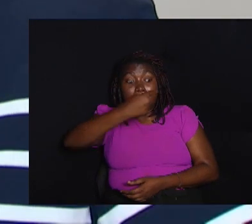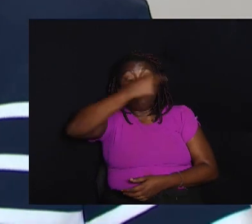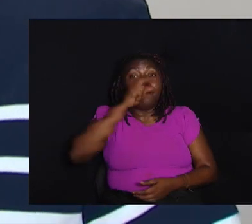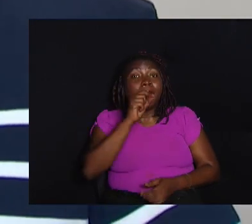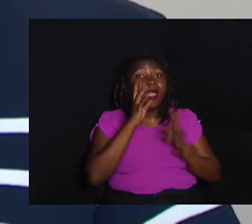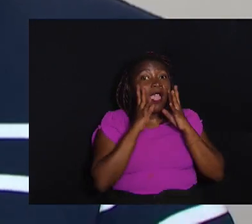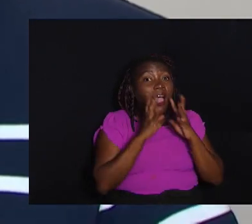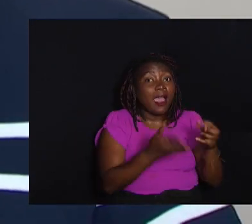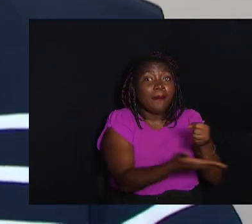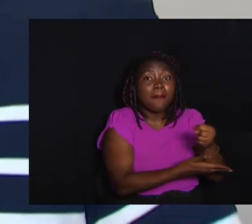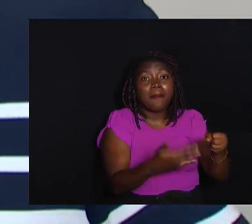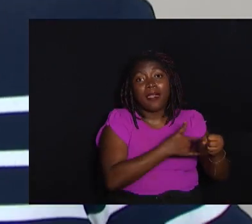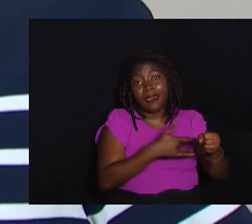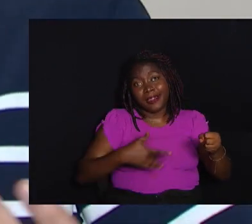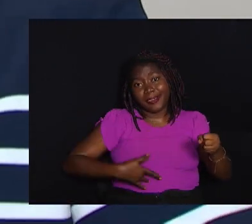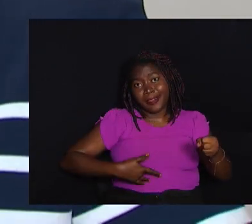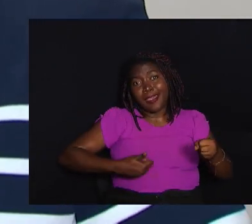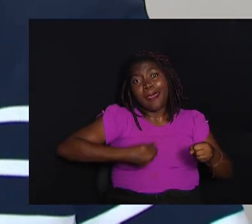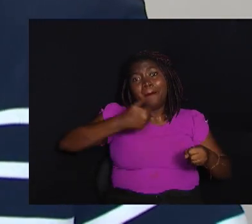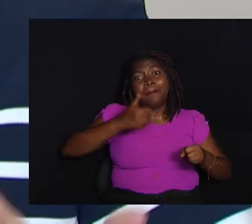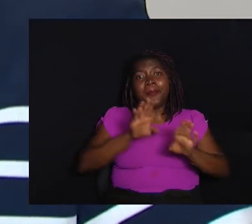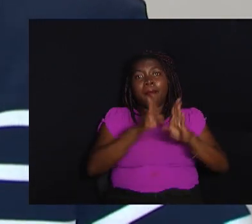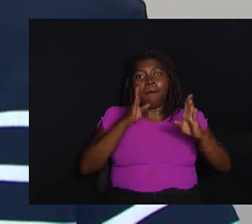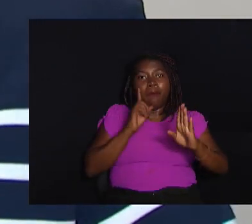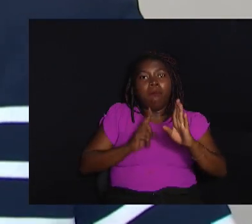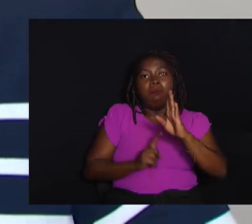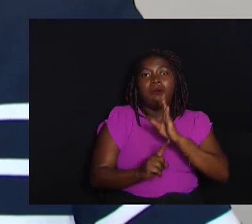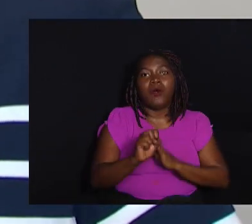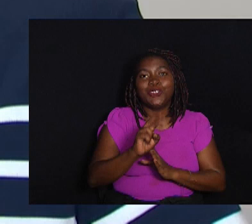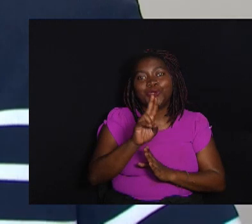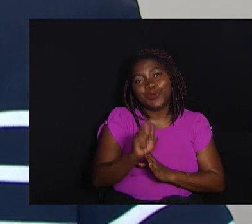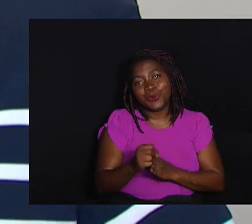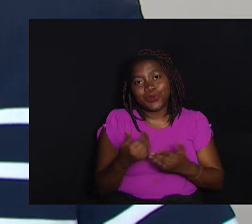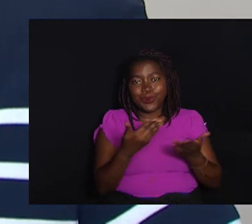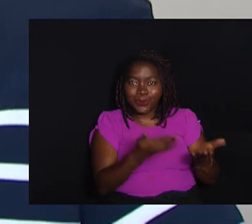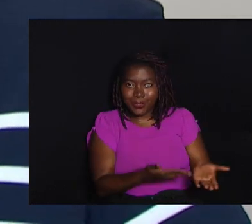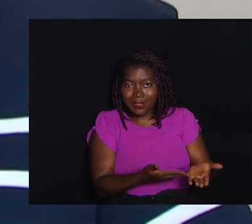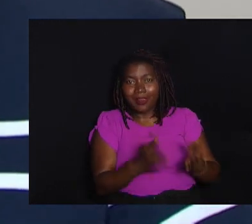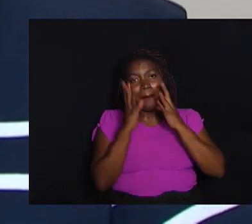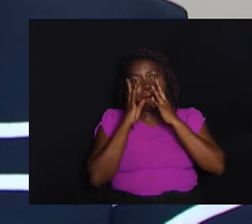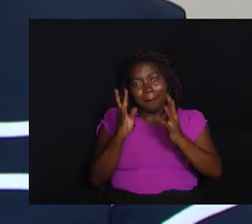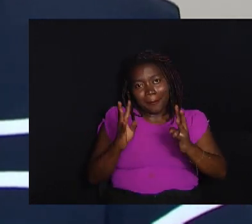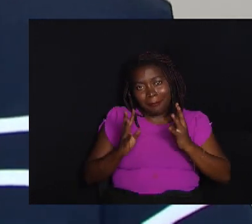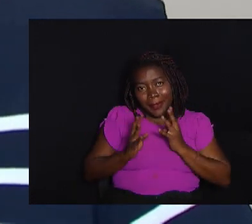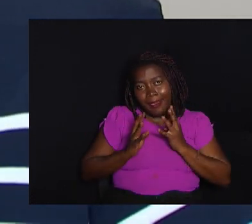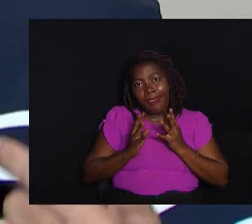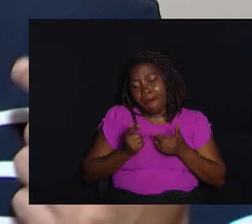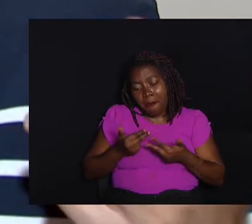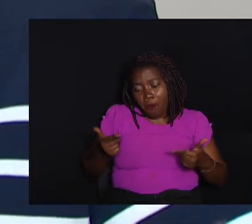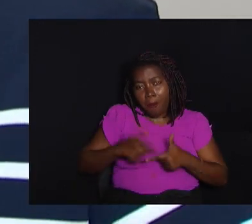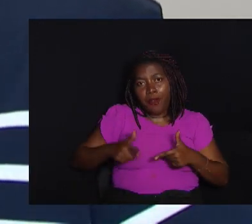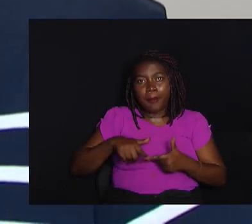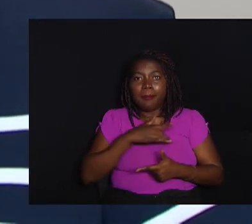a porta de entrada do SUS, né? É a primeira forma que a pessoa chega ao SUS para ser atendido por algum problema de